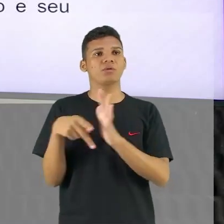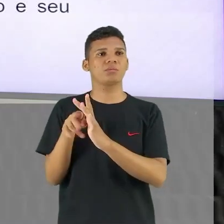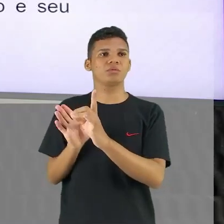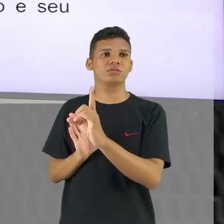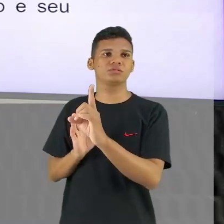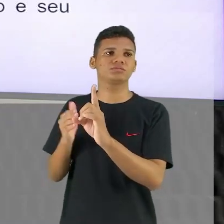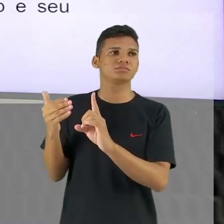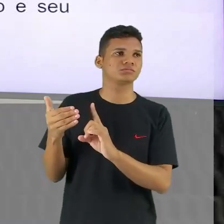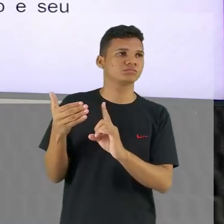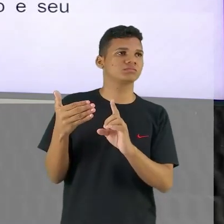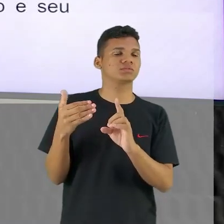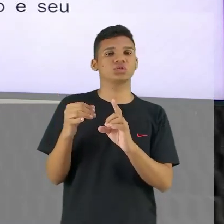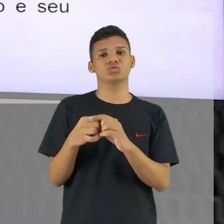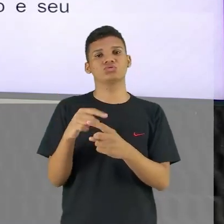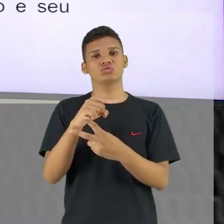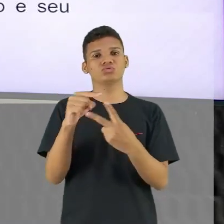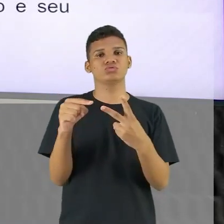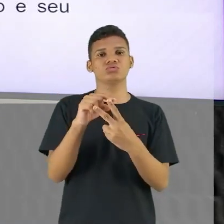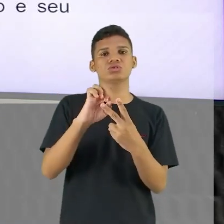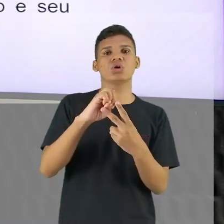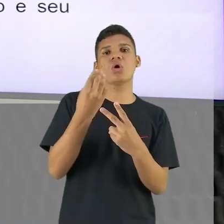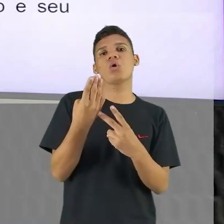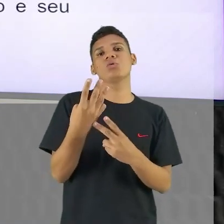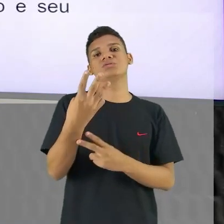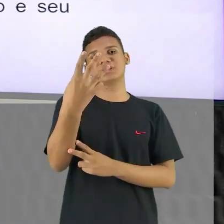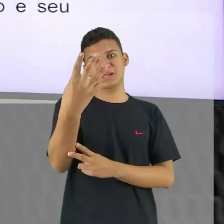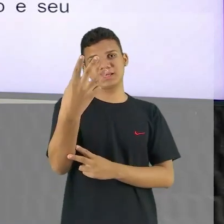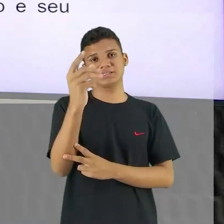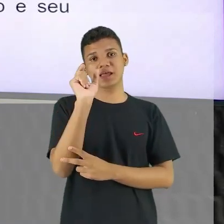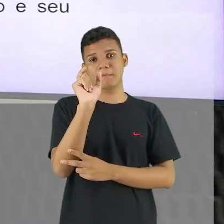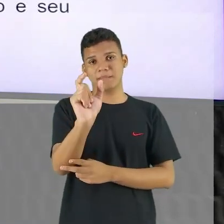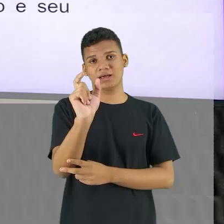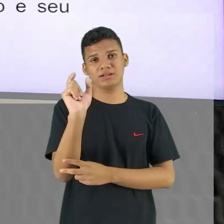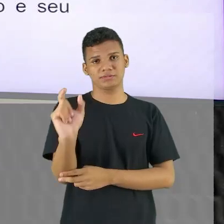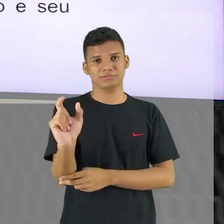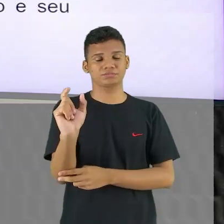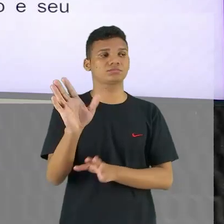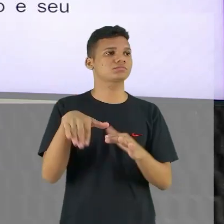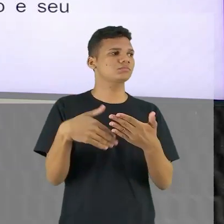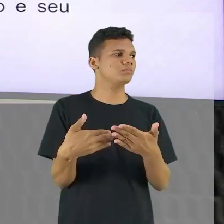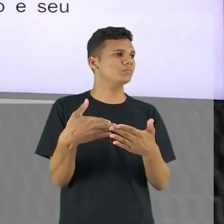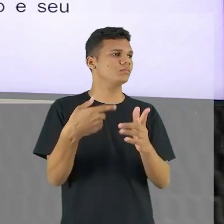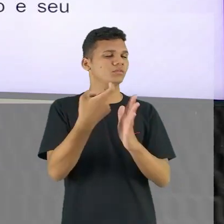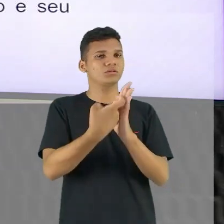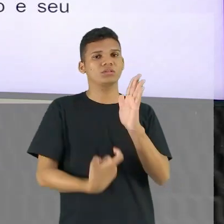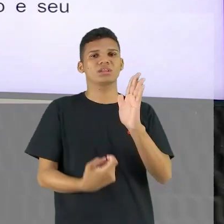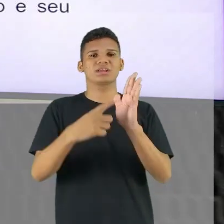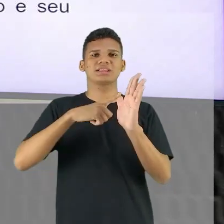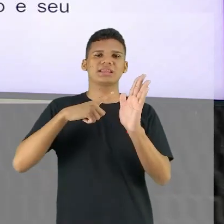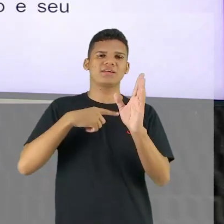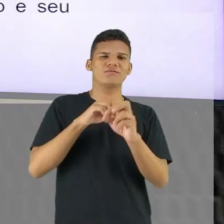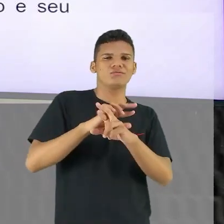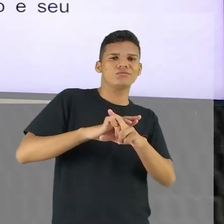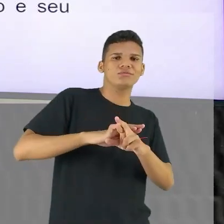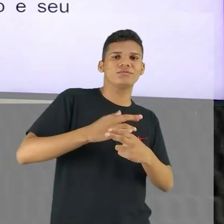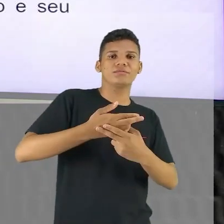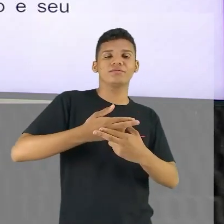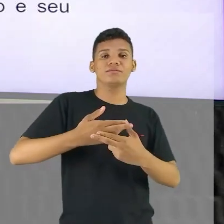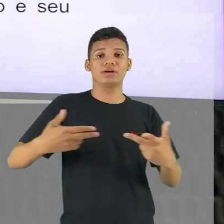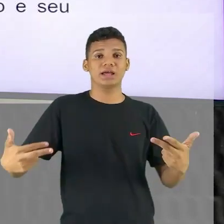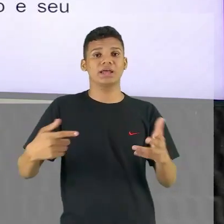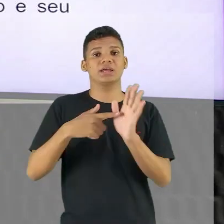dizer verbos com 2 ou 3 palavras. No texto, encontram-se vários exemplos de verbos frasais que